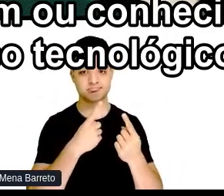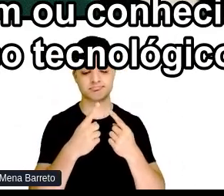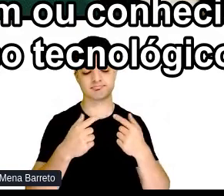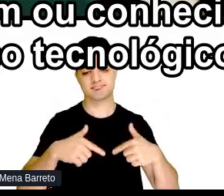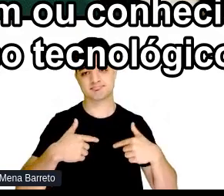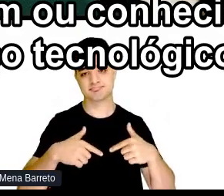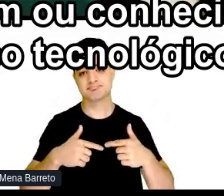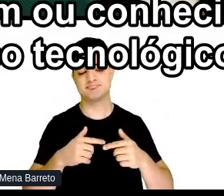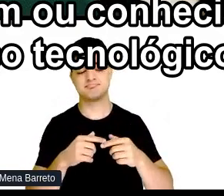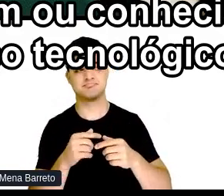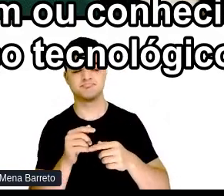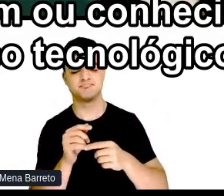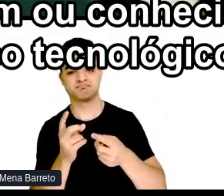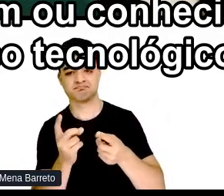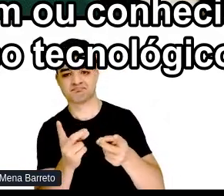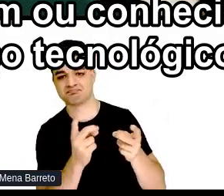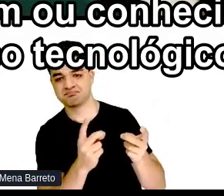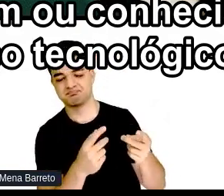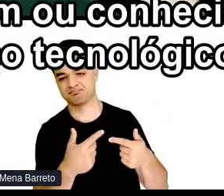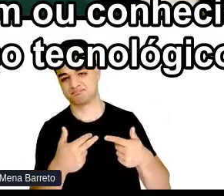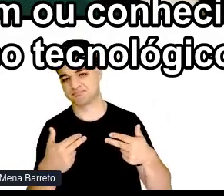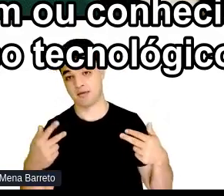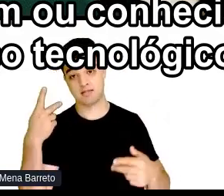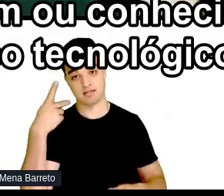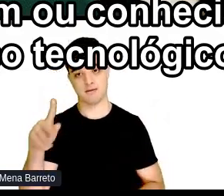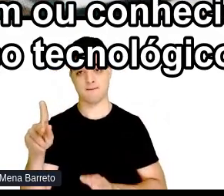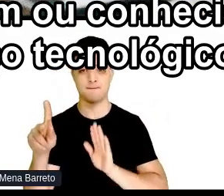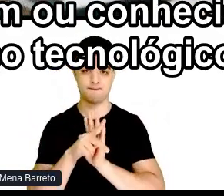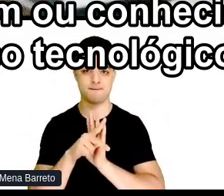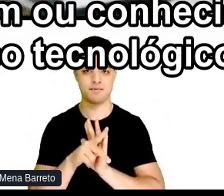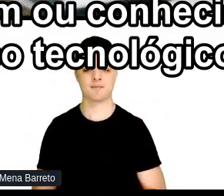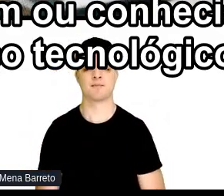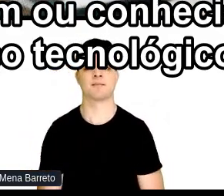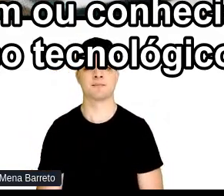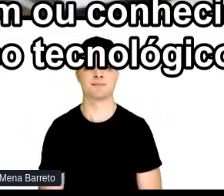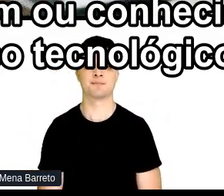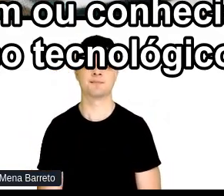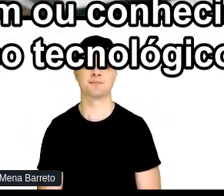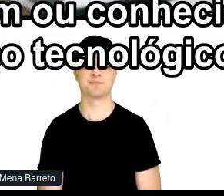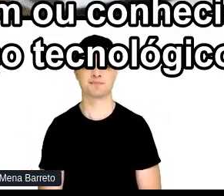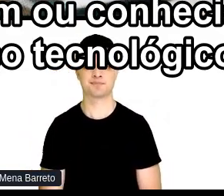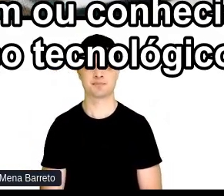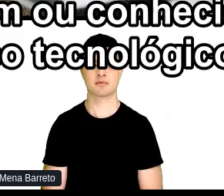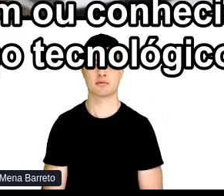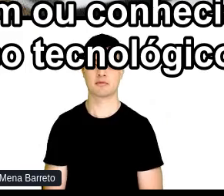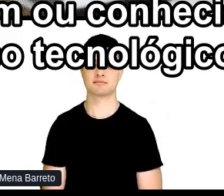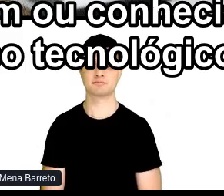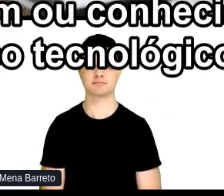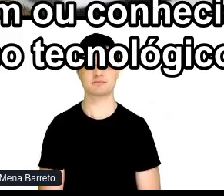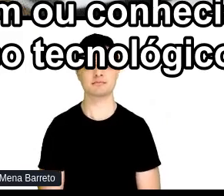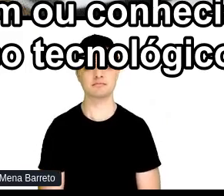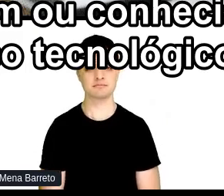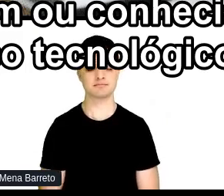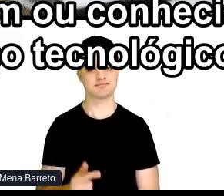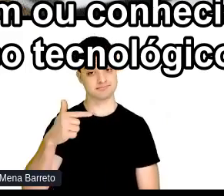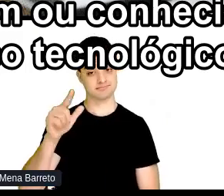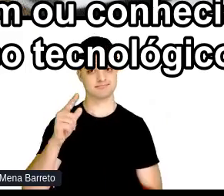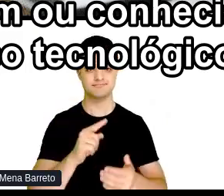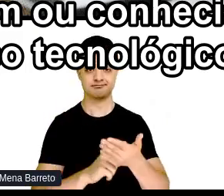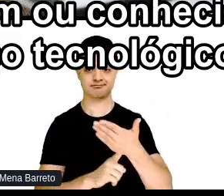A gente tem também a questão da visão das marcas. De forma geral, os idosos não se sentem representados pelas marcas que utilizam, e isso é ainda mais forte